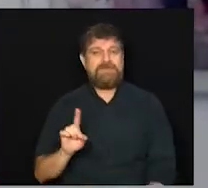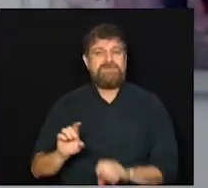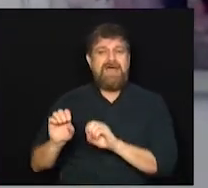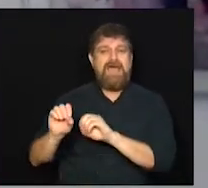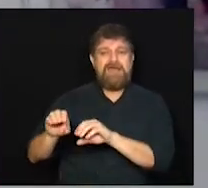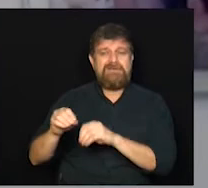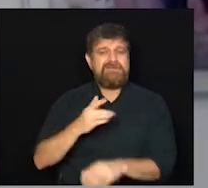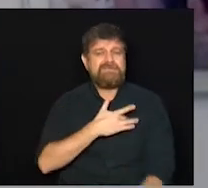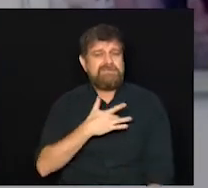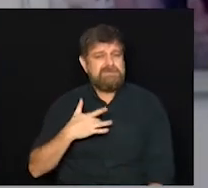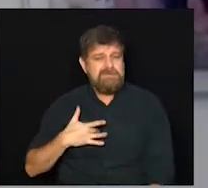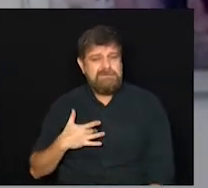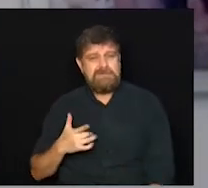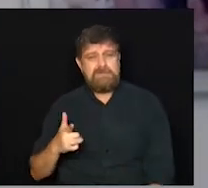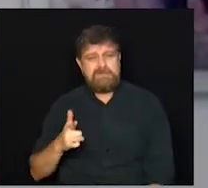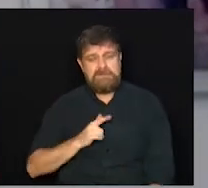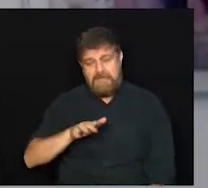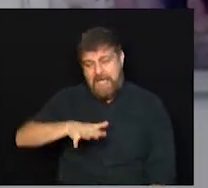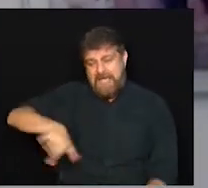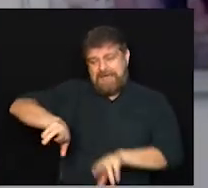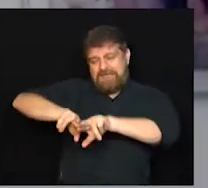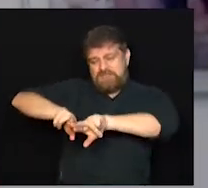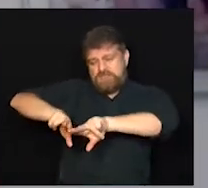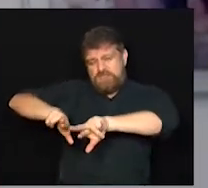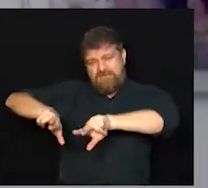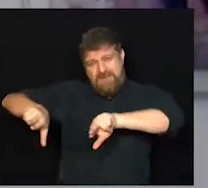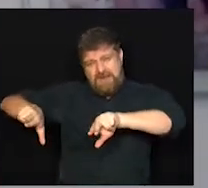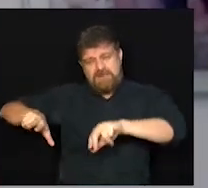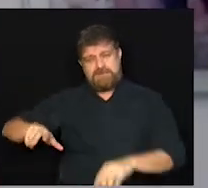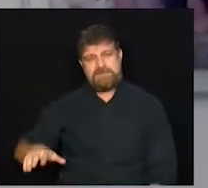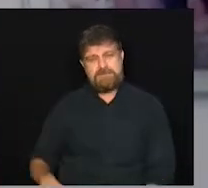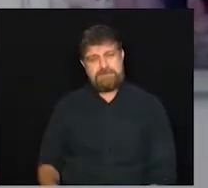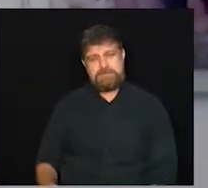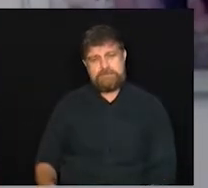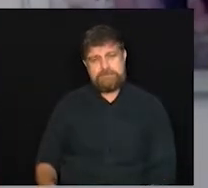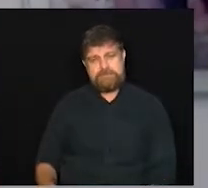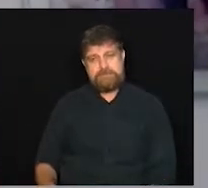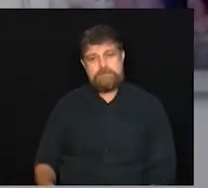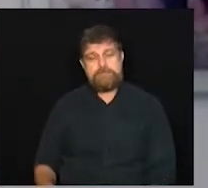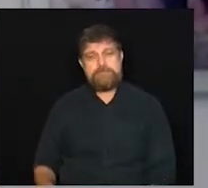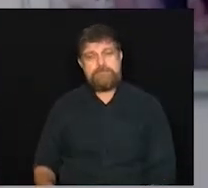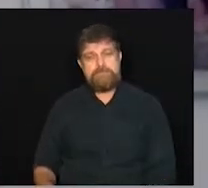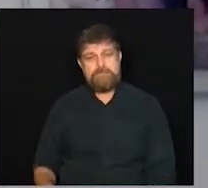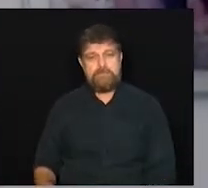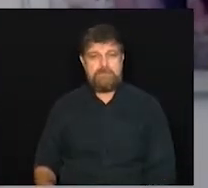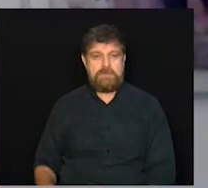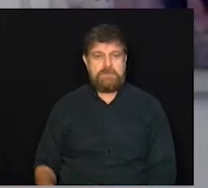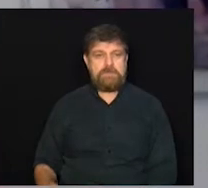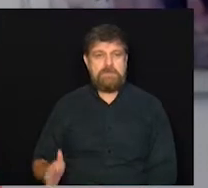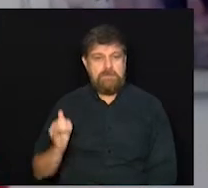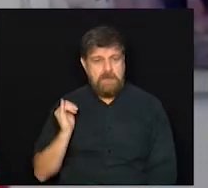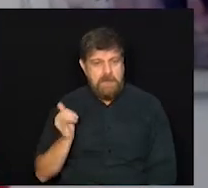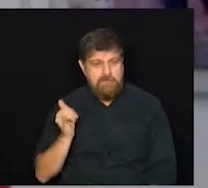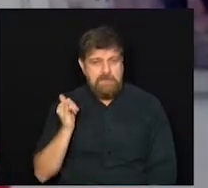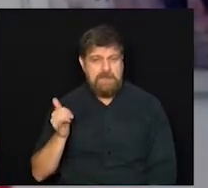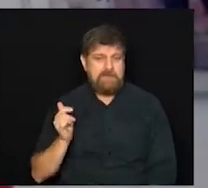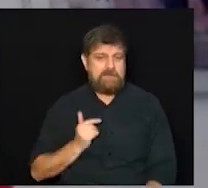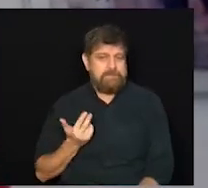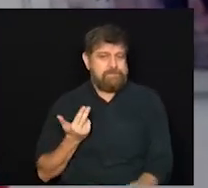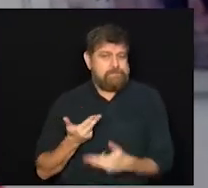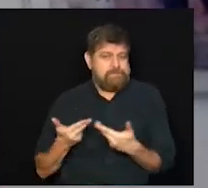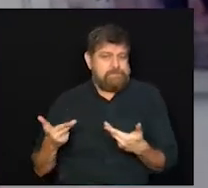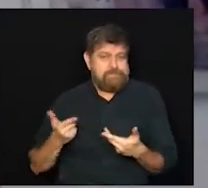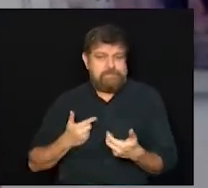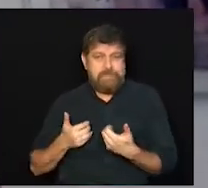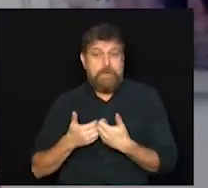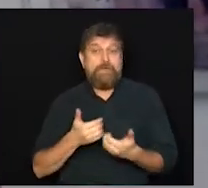aí as outras áreas aí de como falaram, né? Se for uma coisa que dependa de muito